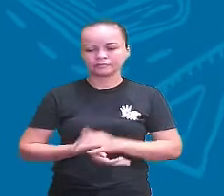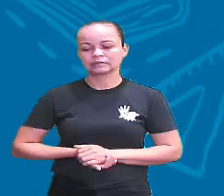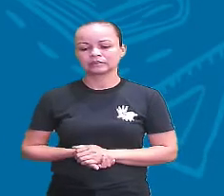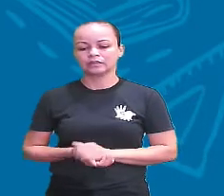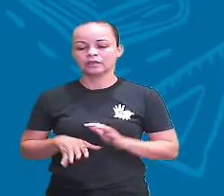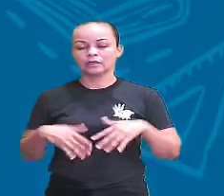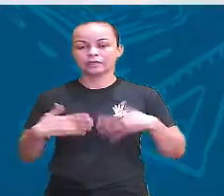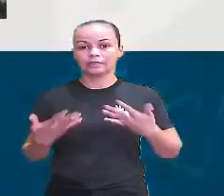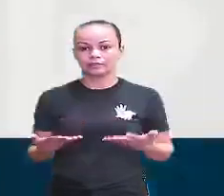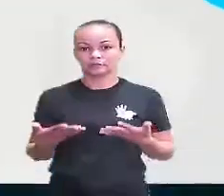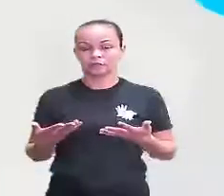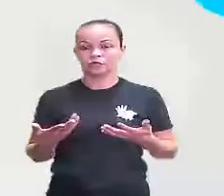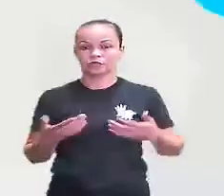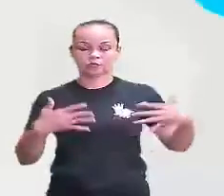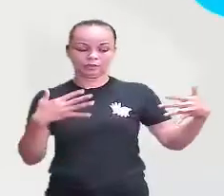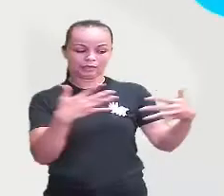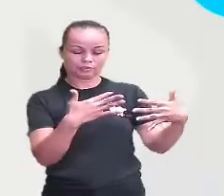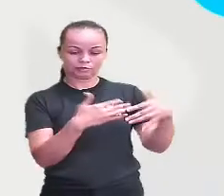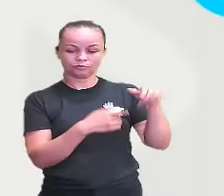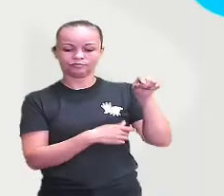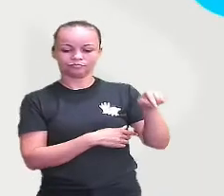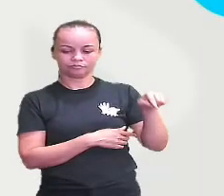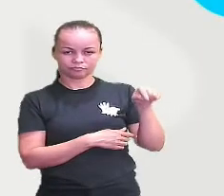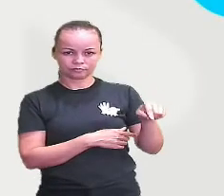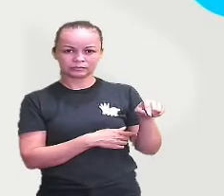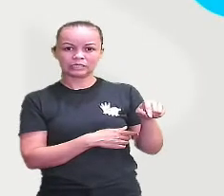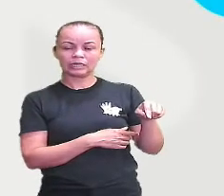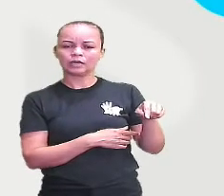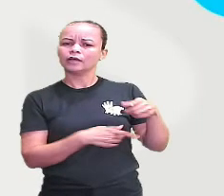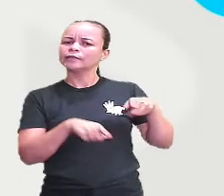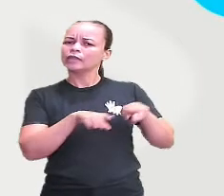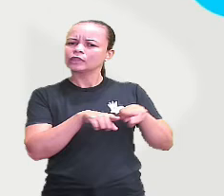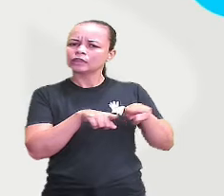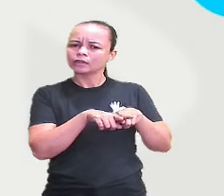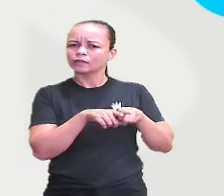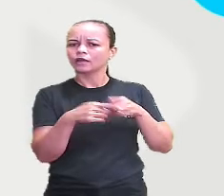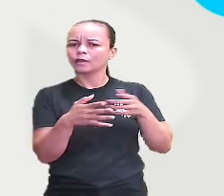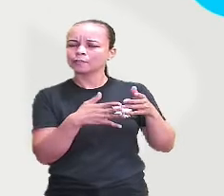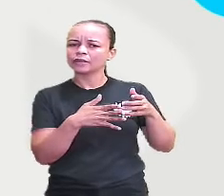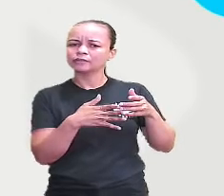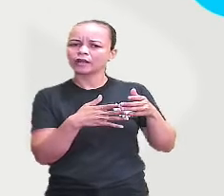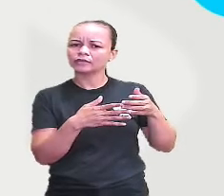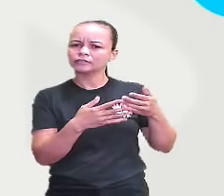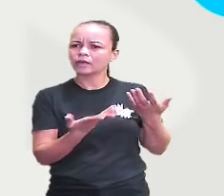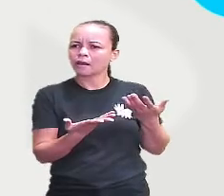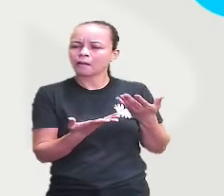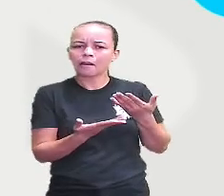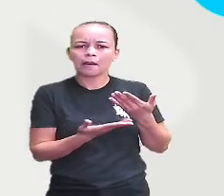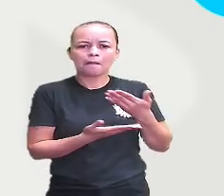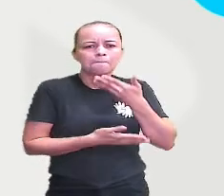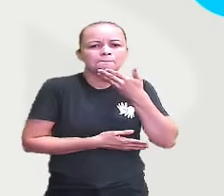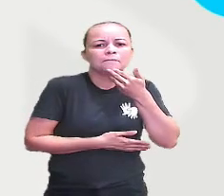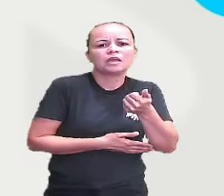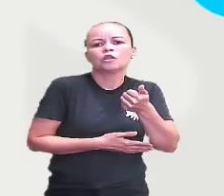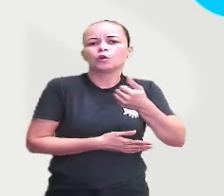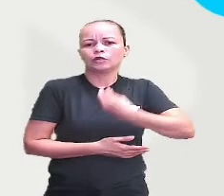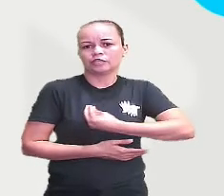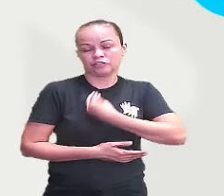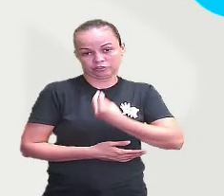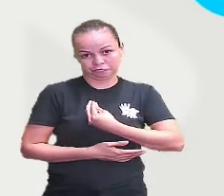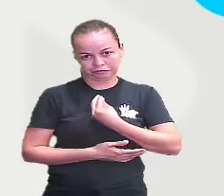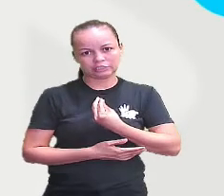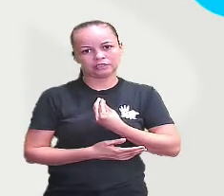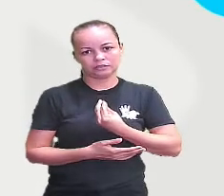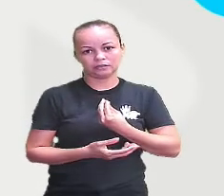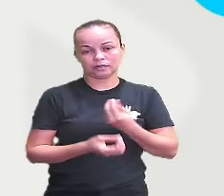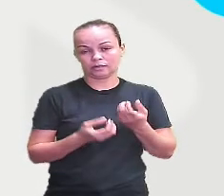o espaço urbano, ele também traz as condições de melhorias de vida, claro, dentro